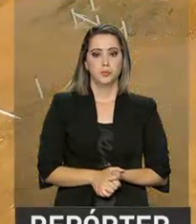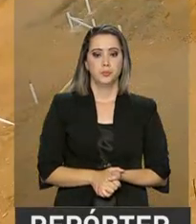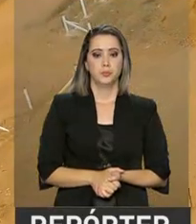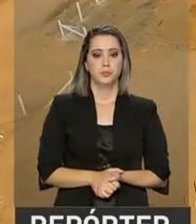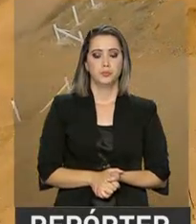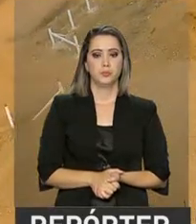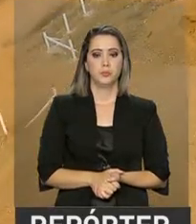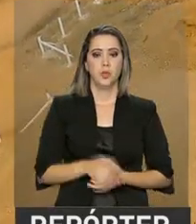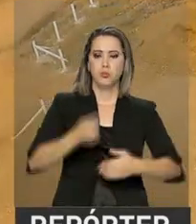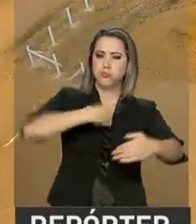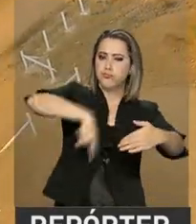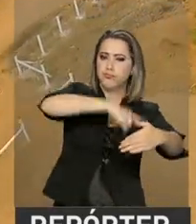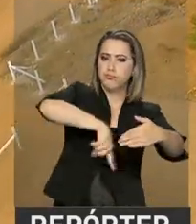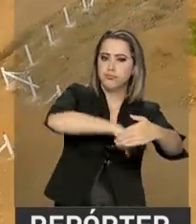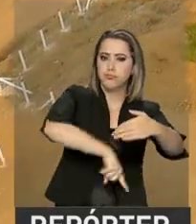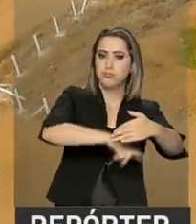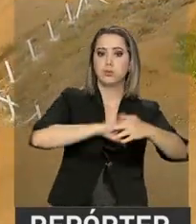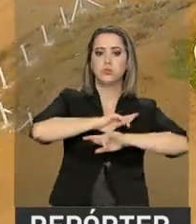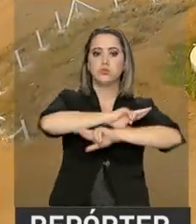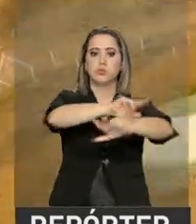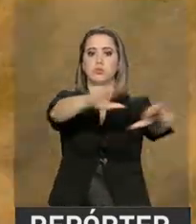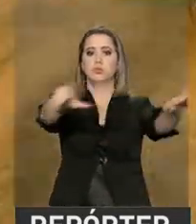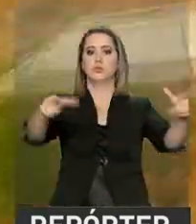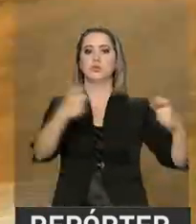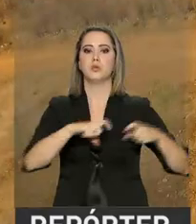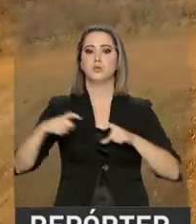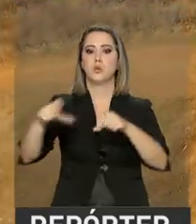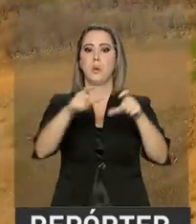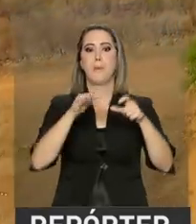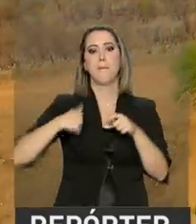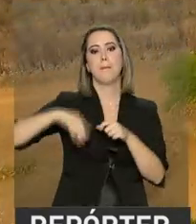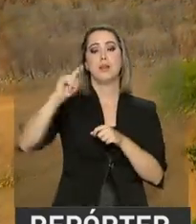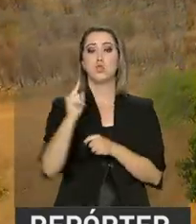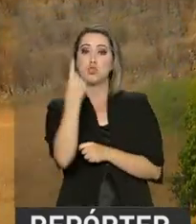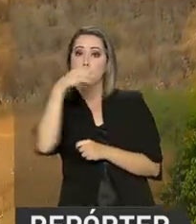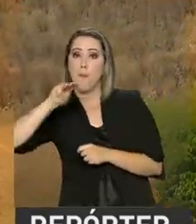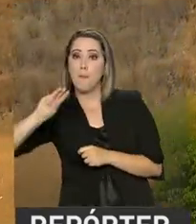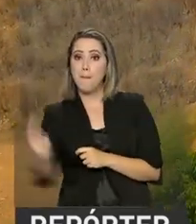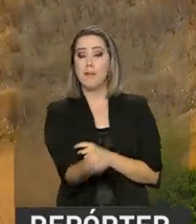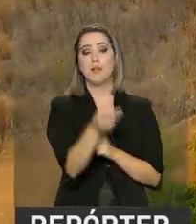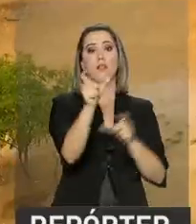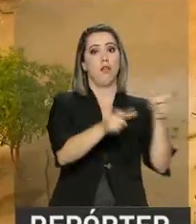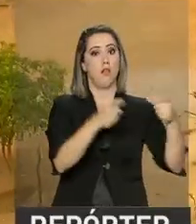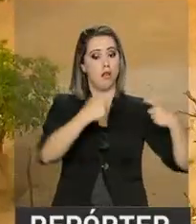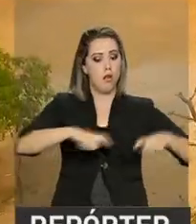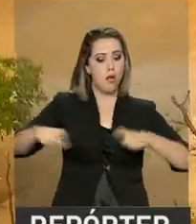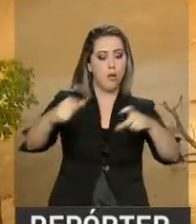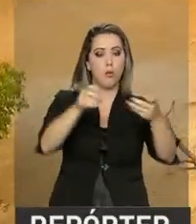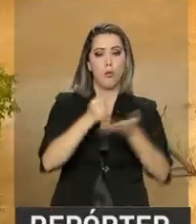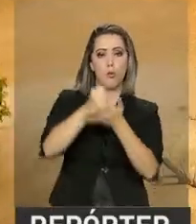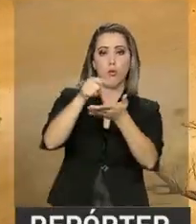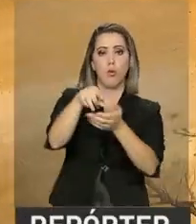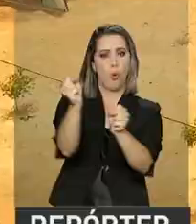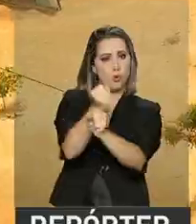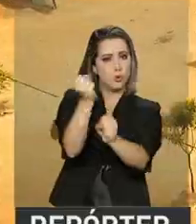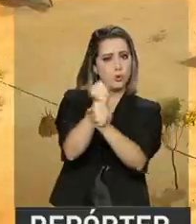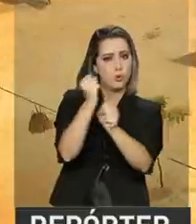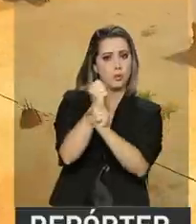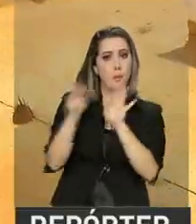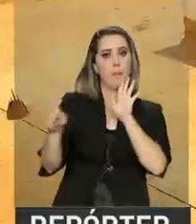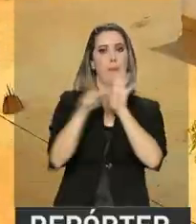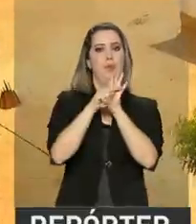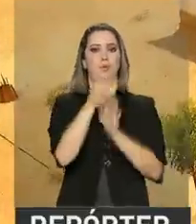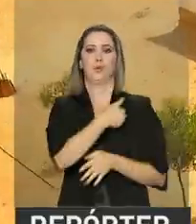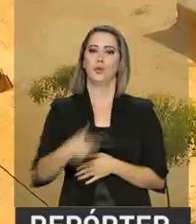As cisternas se multiplicaram nos últimos anos. Já são mais de 1 milhão e 200 mil entregues e construídas pelo